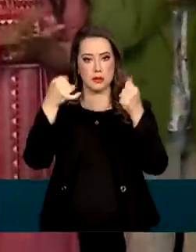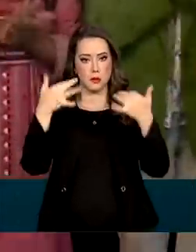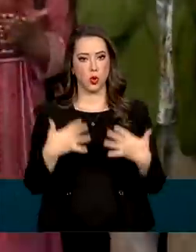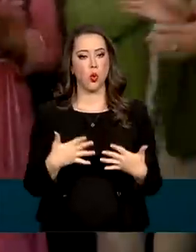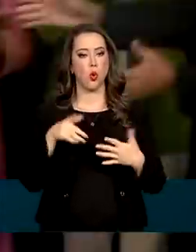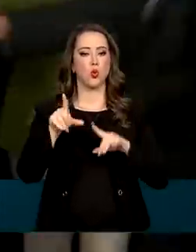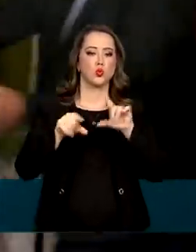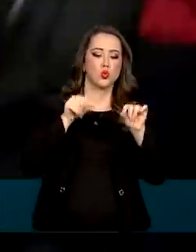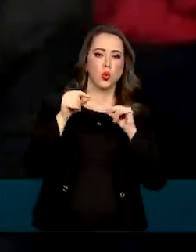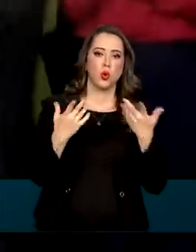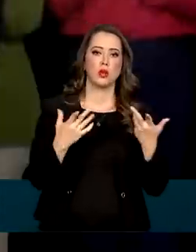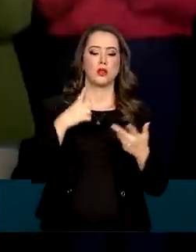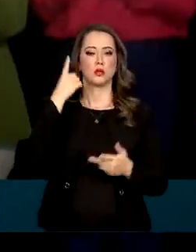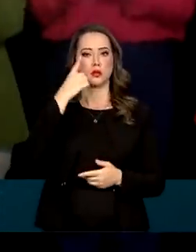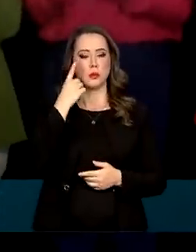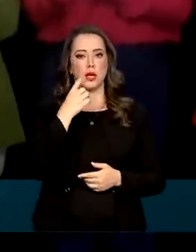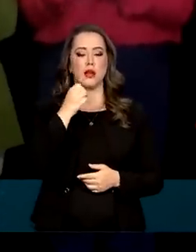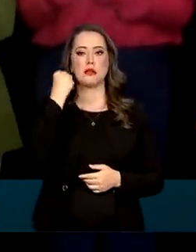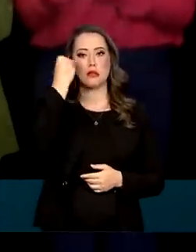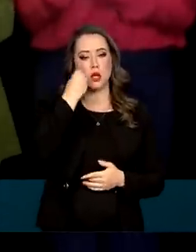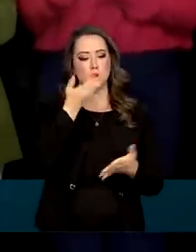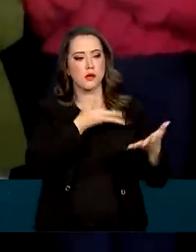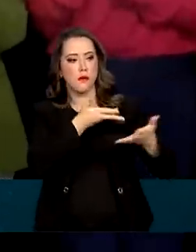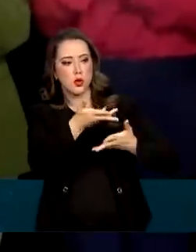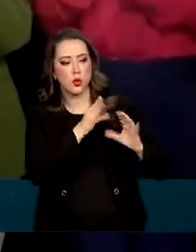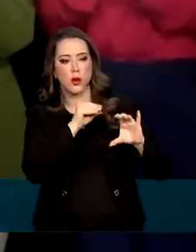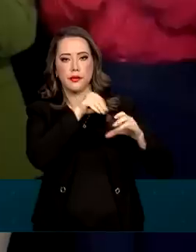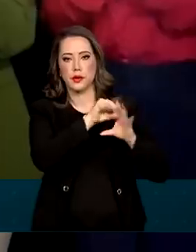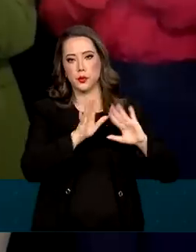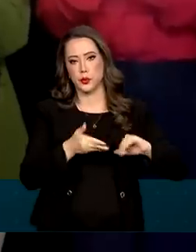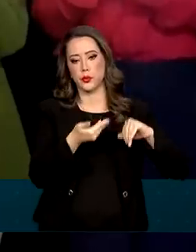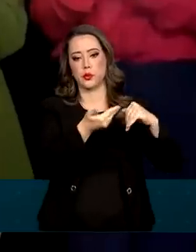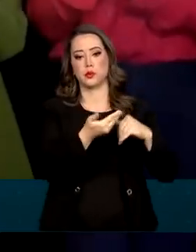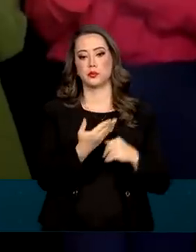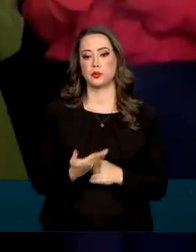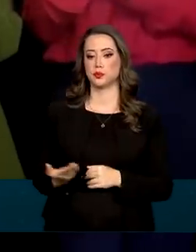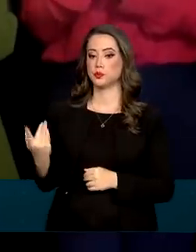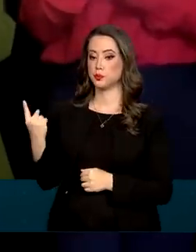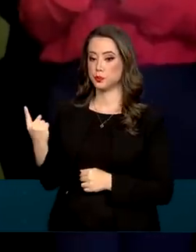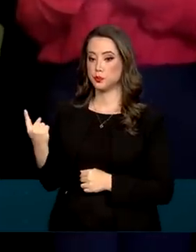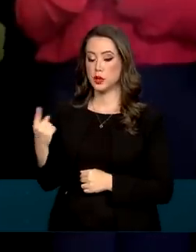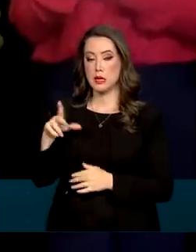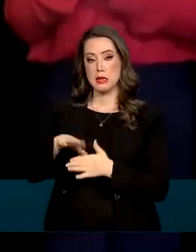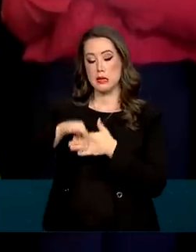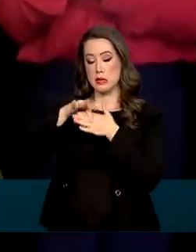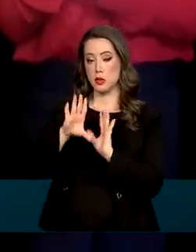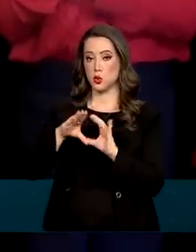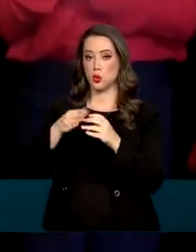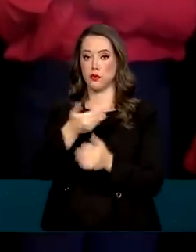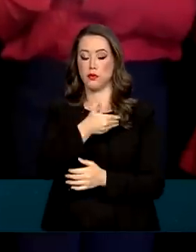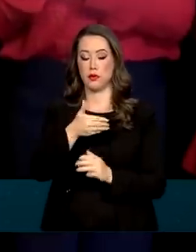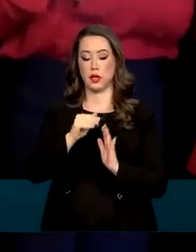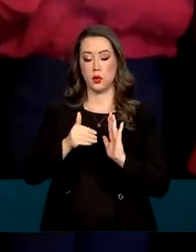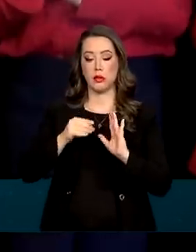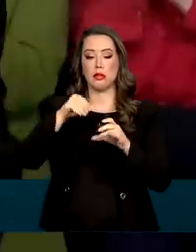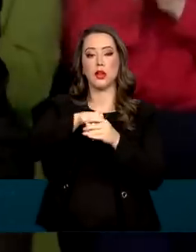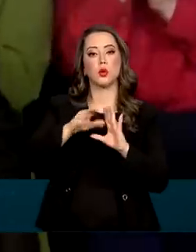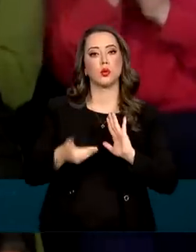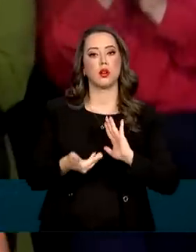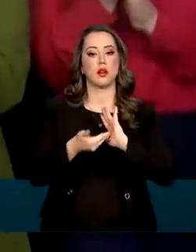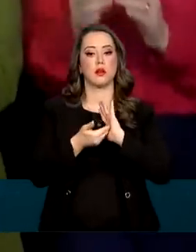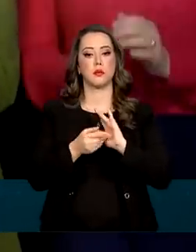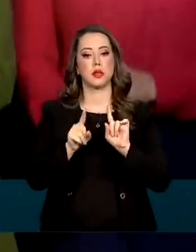parlamentares que vão fazer a articulação no legislativo José Guimarães será o líder do Governo na câmara dos deputados